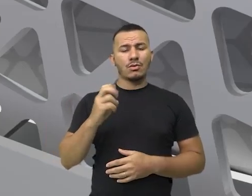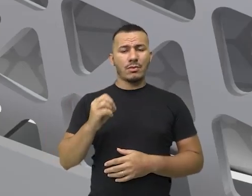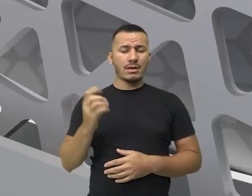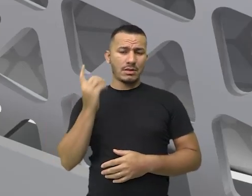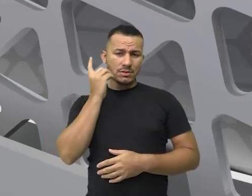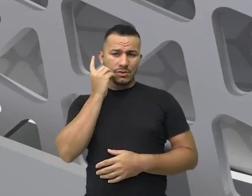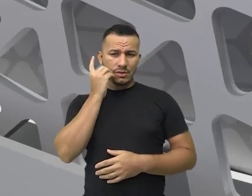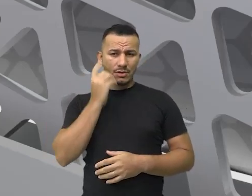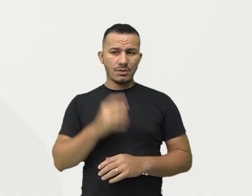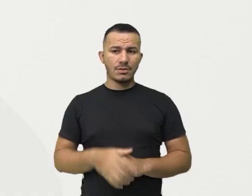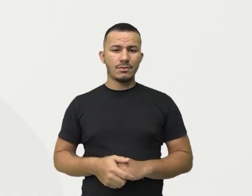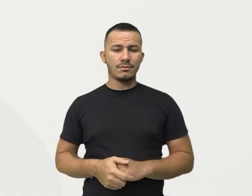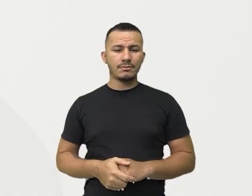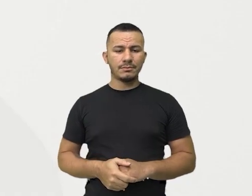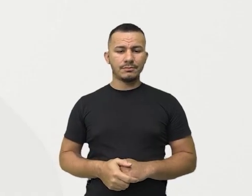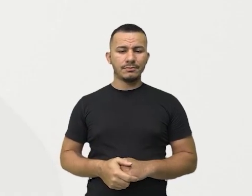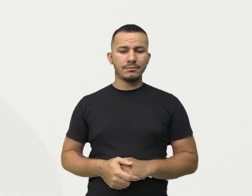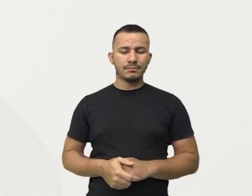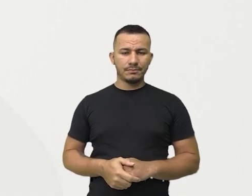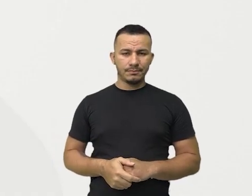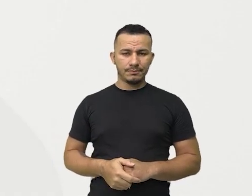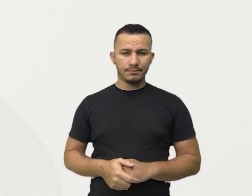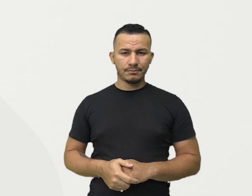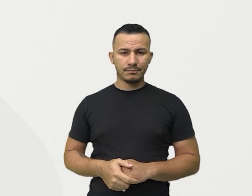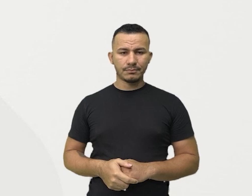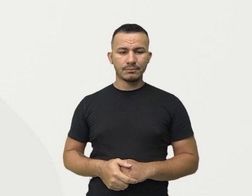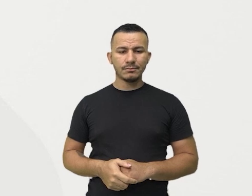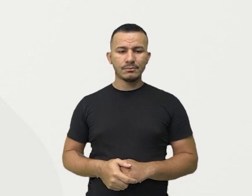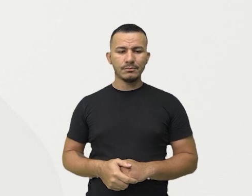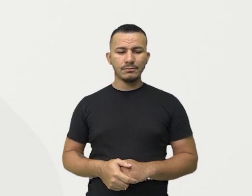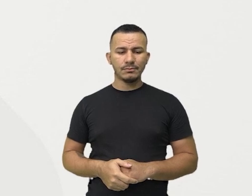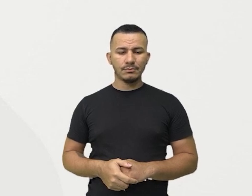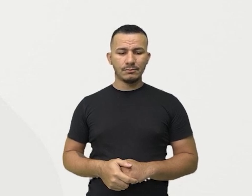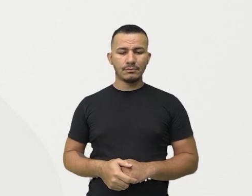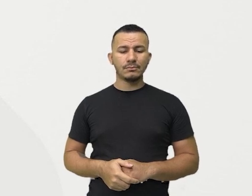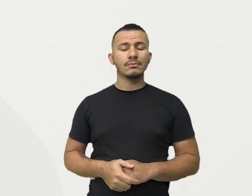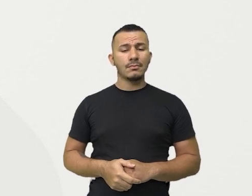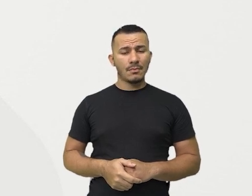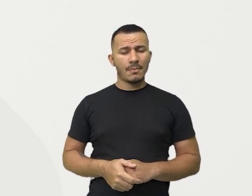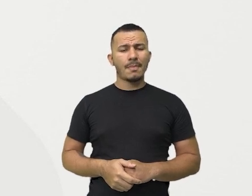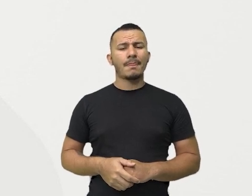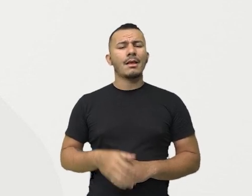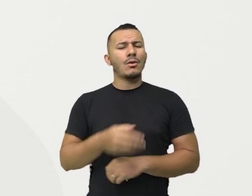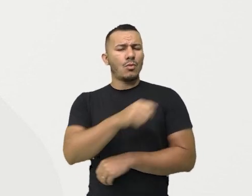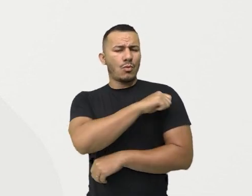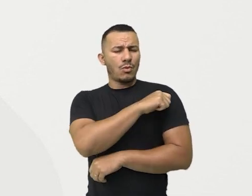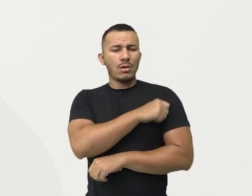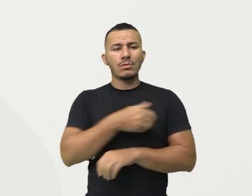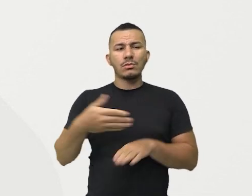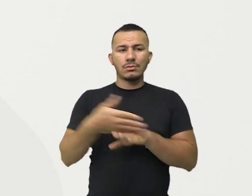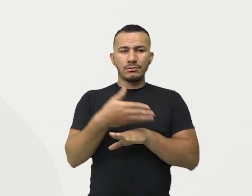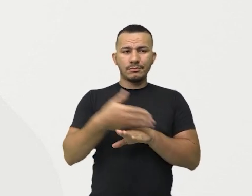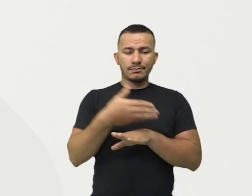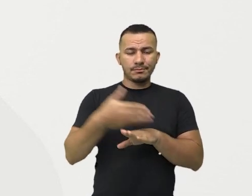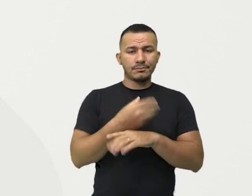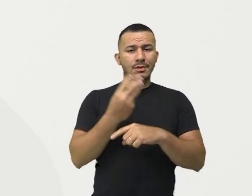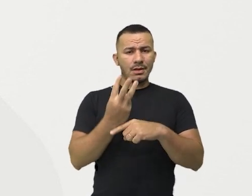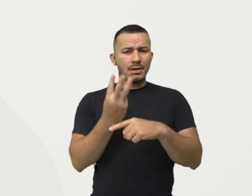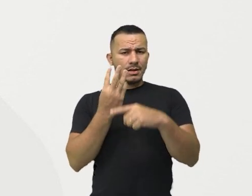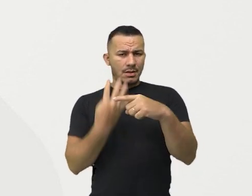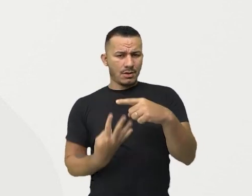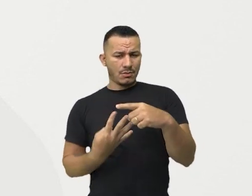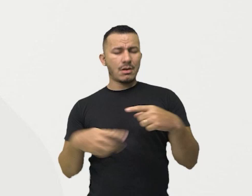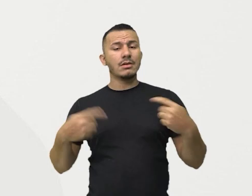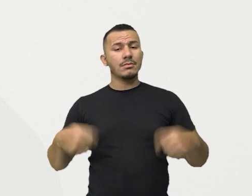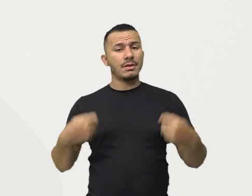nosso enunciado? Rapidinho, vamos lá. Esse aluno frequentou 3/4 desses dias, deve frequentar